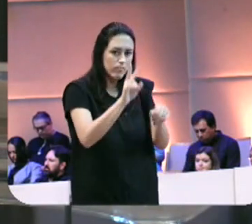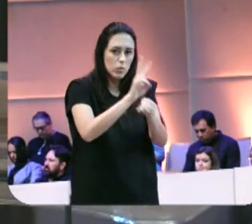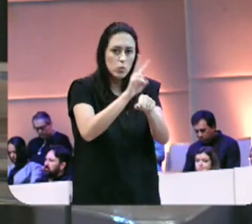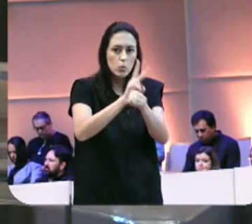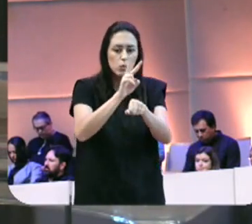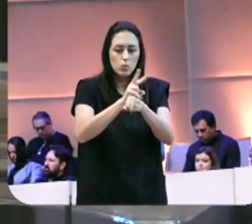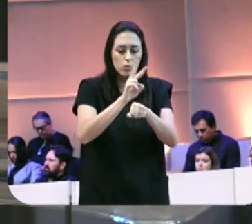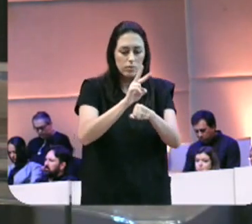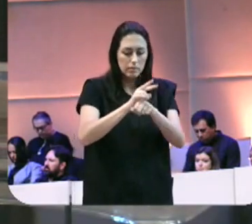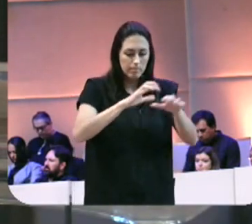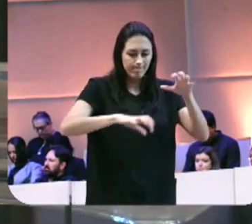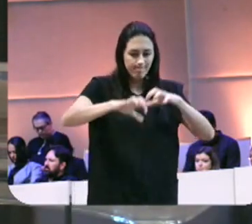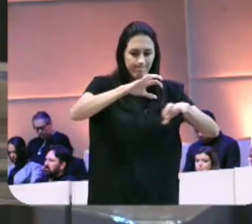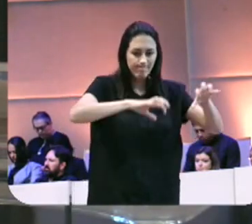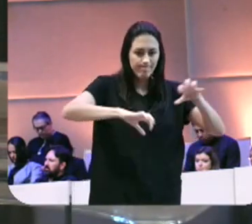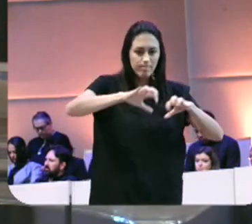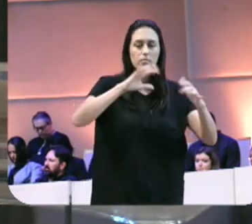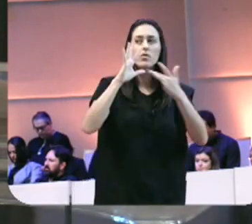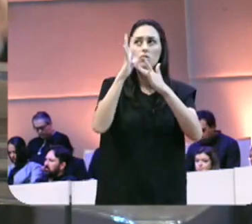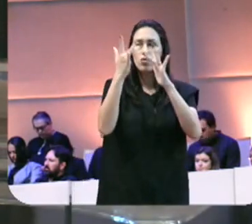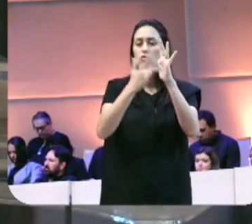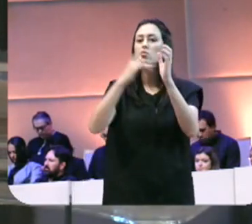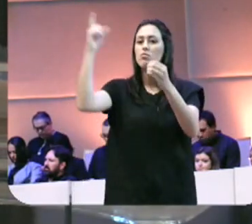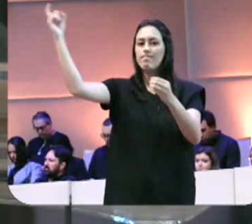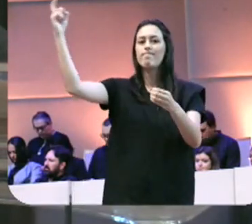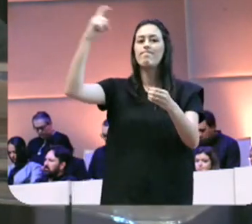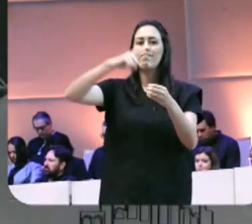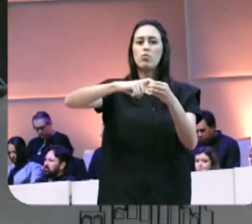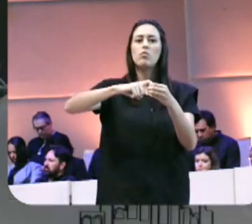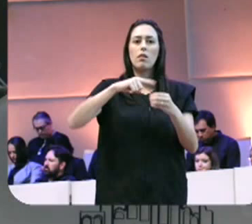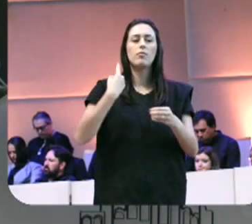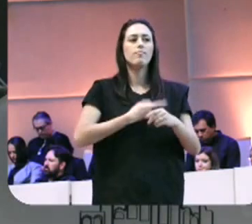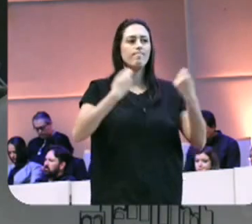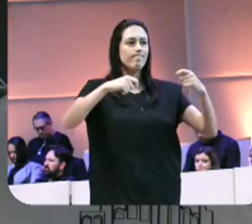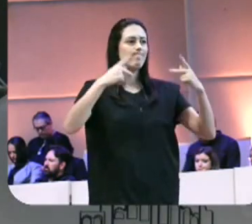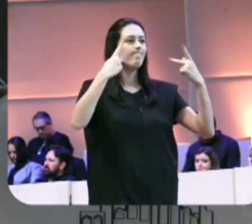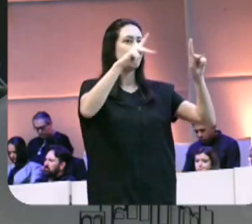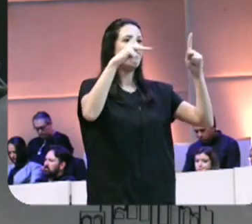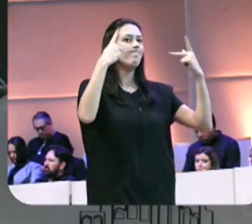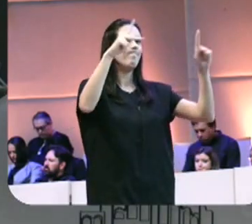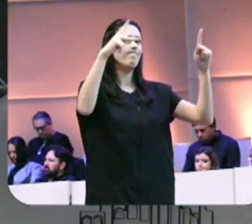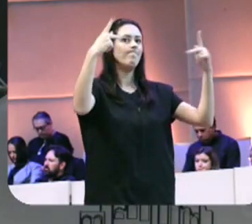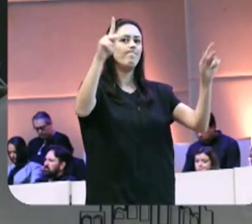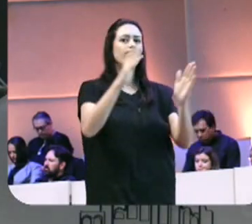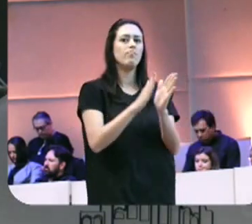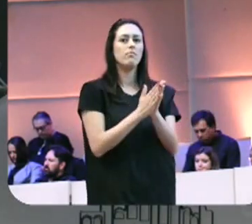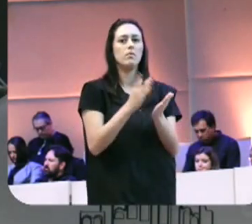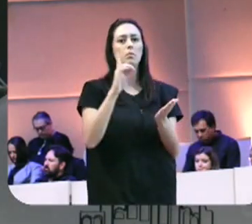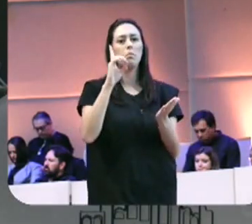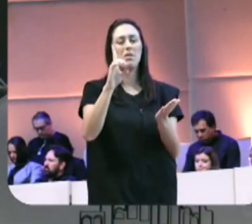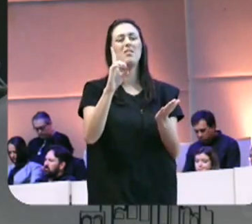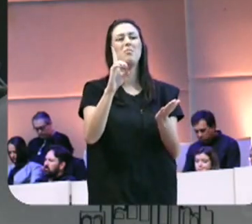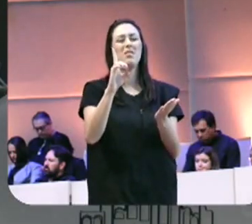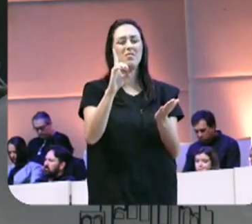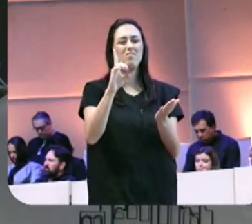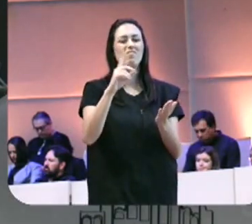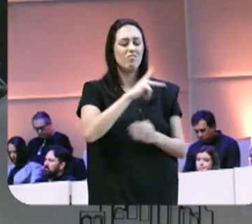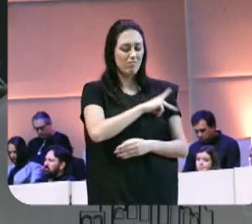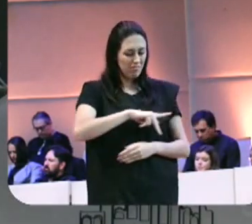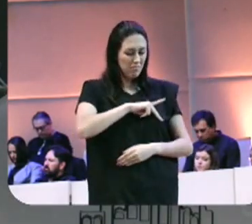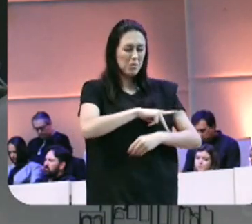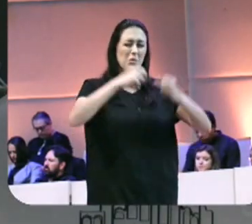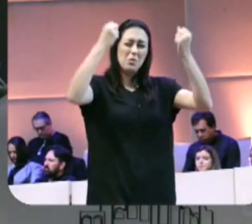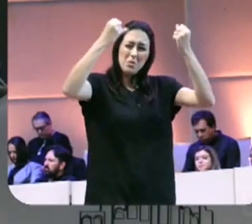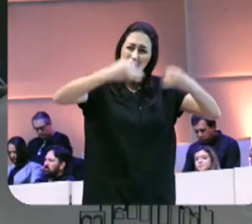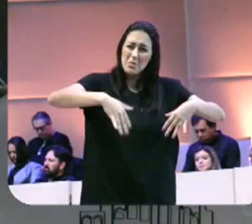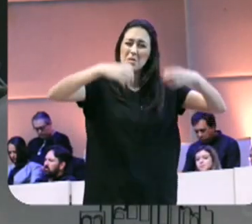mim e a você, fiéis, pregando a palavra dele, compartilhando essa palavra. É isso que ele está lembrando, o seu filho na